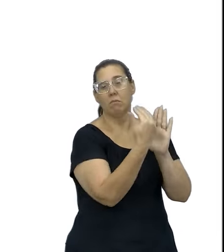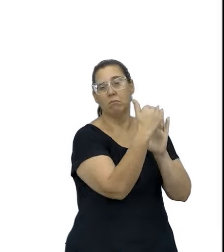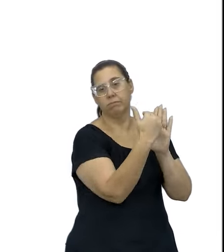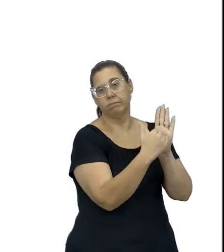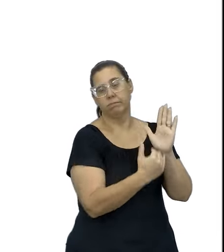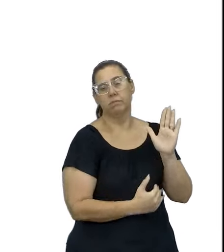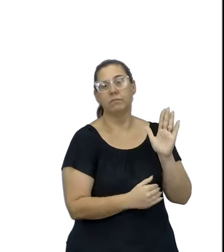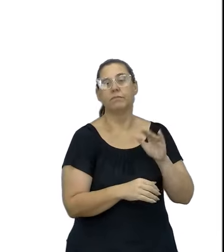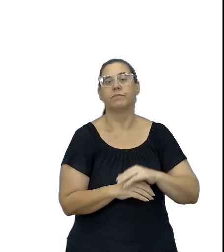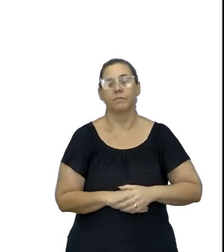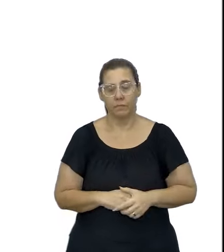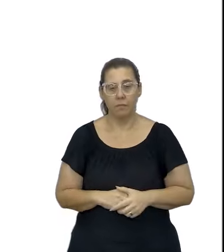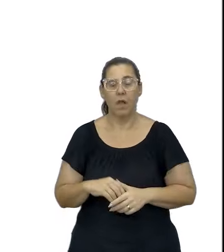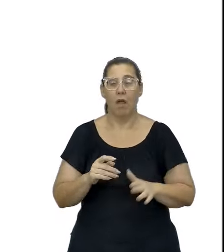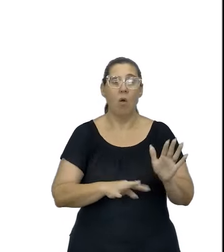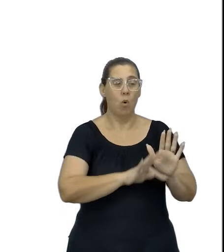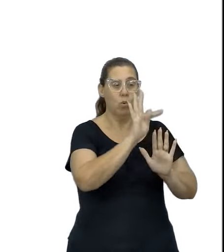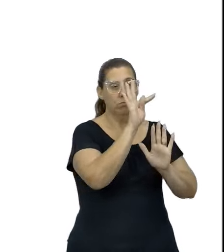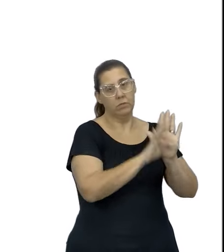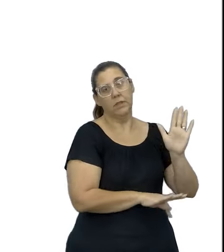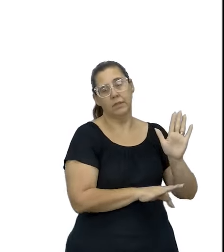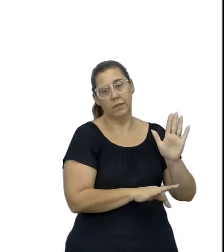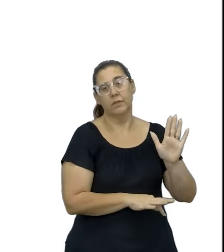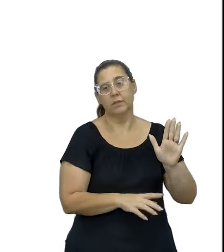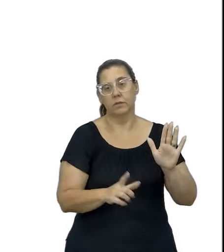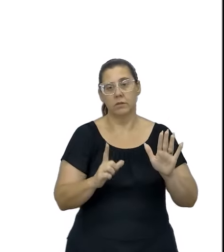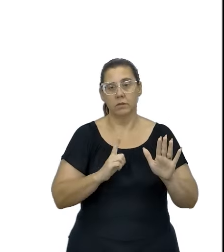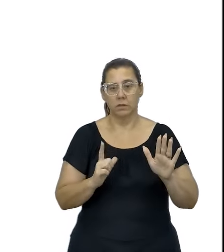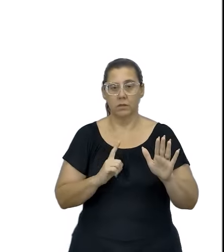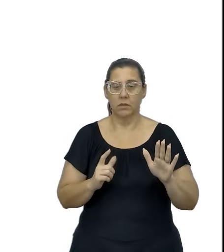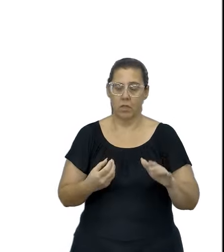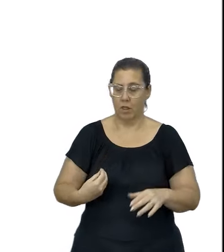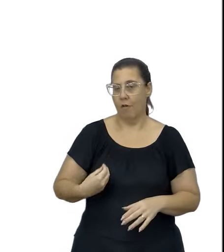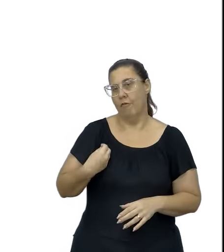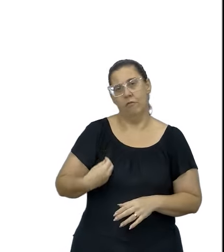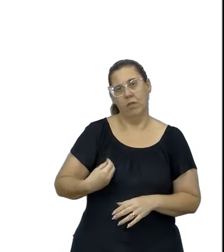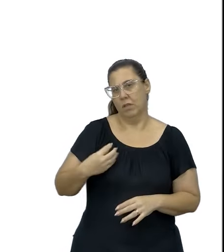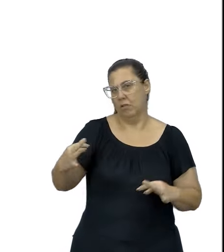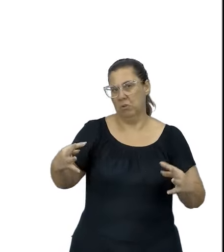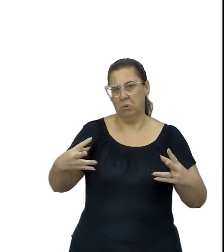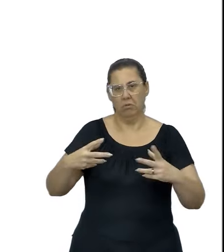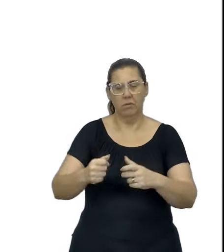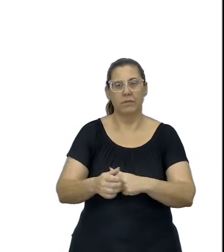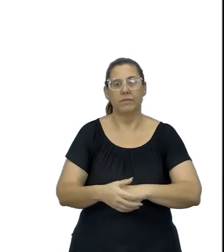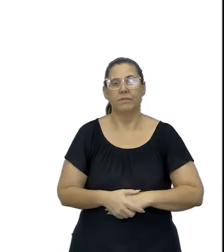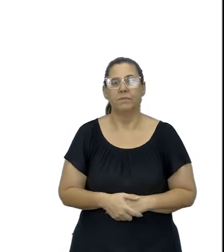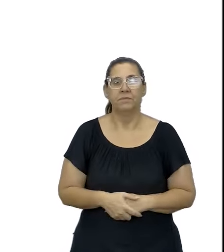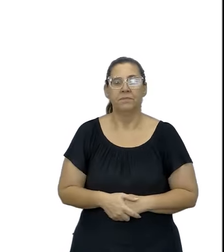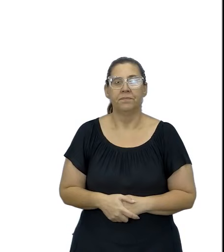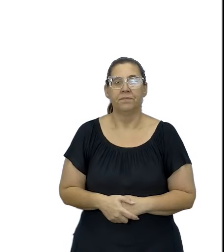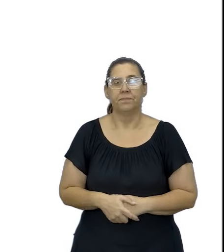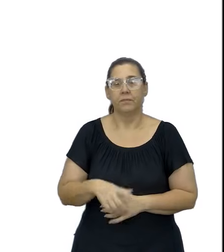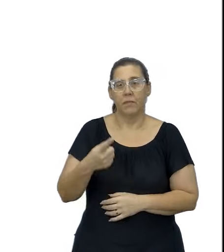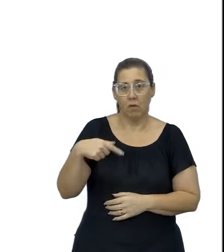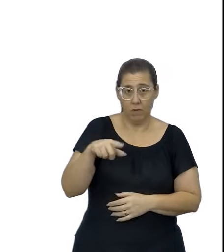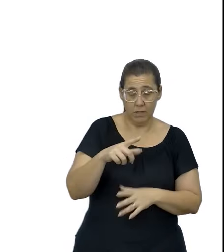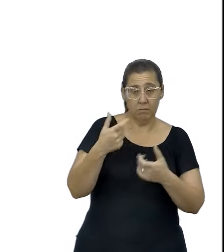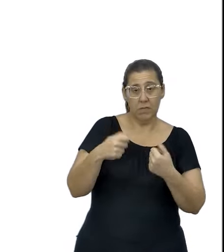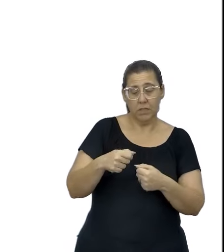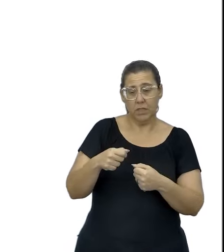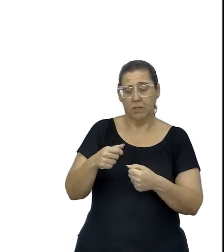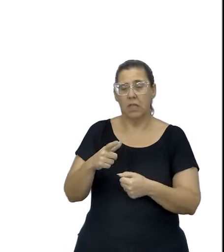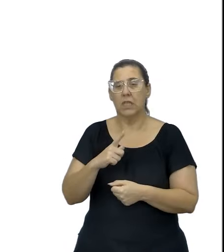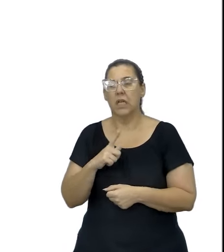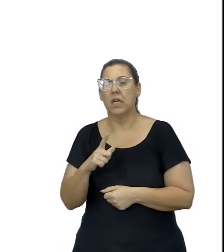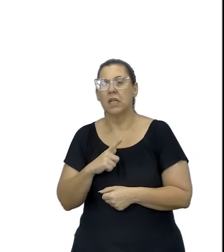sem dúvida alguma, um texto que circula no campo de vida cotidiano. Vocês devem, professor, ter